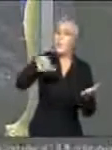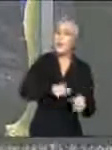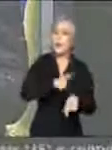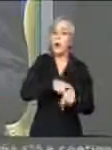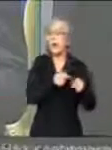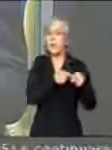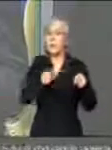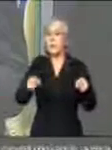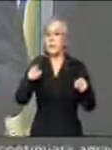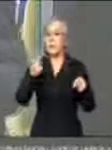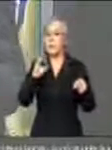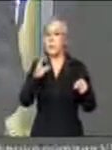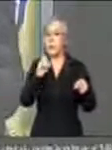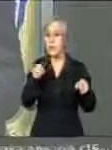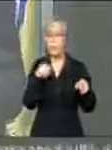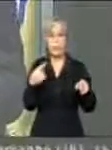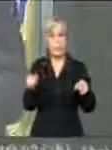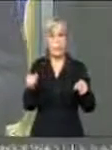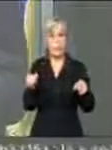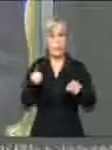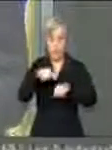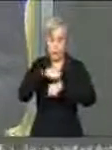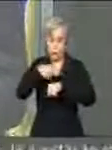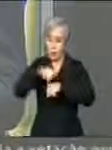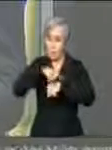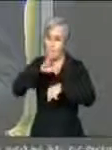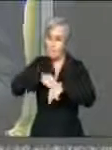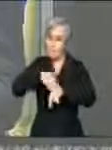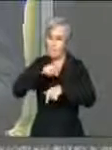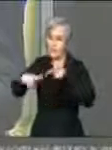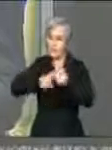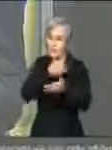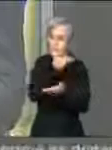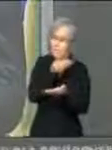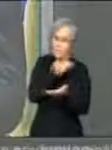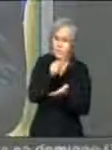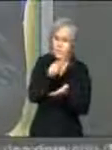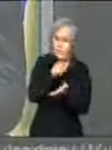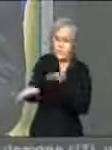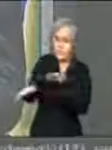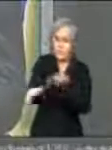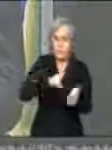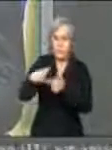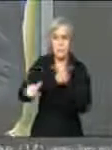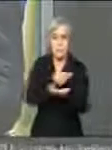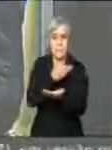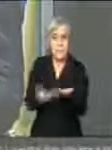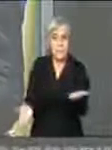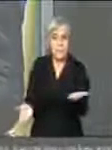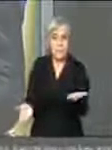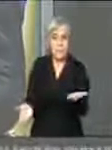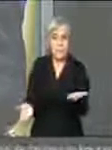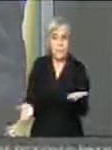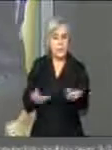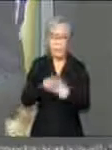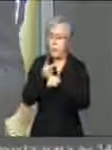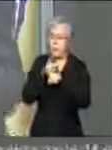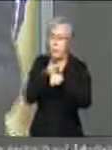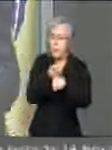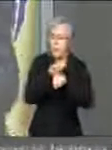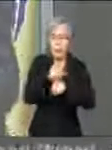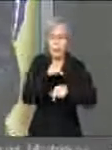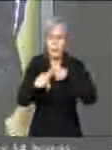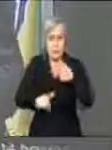mais desemprega em todo o mundo. São 10 milhões de brasileiros que procuram onde trabalhar